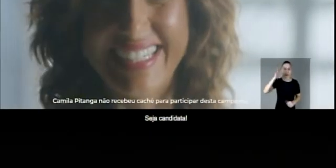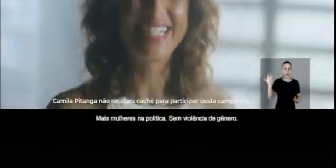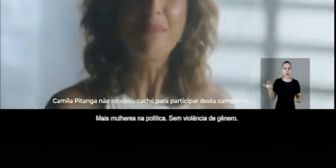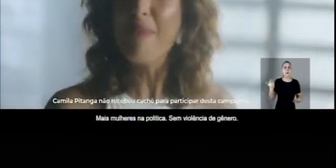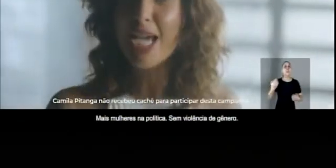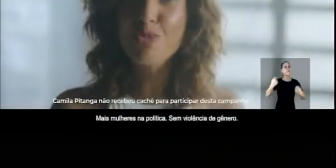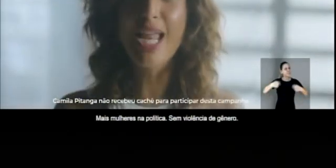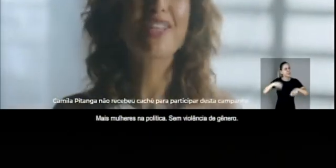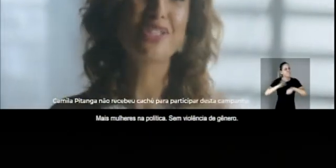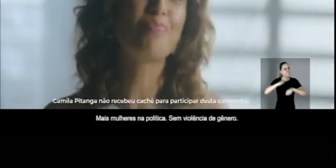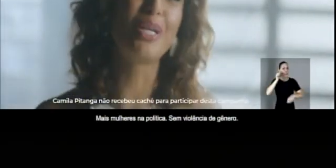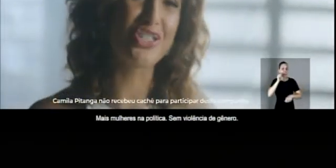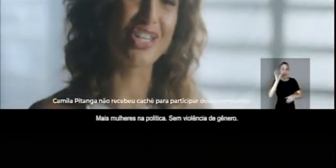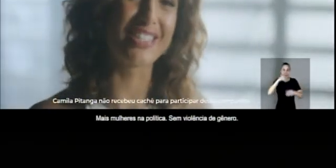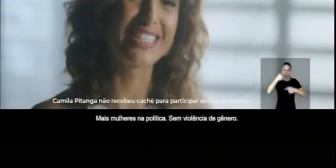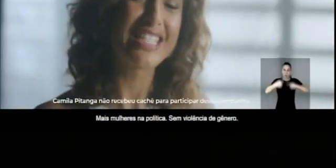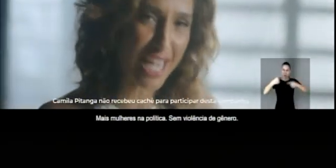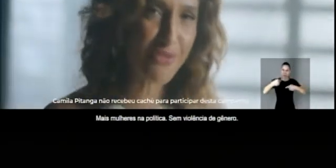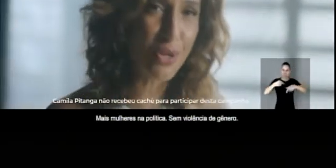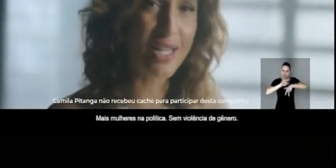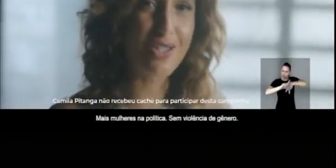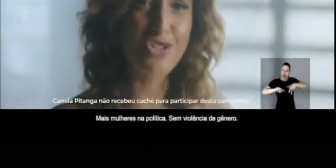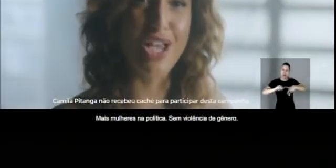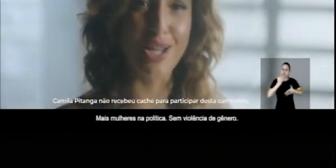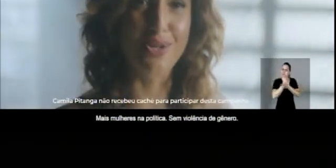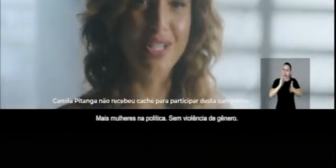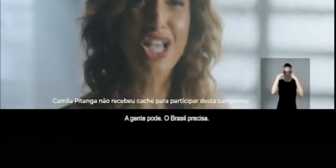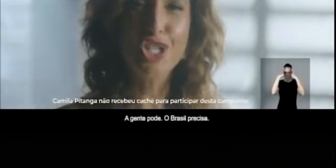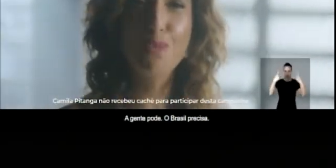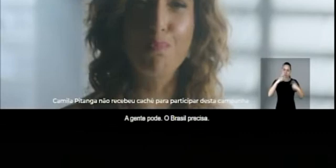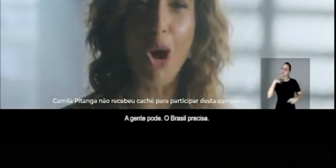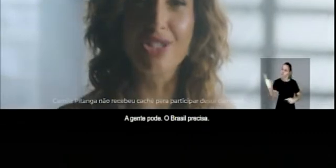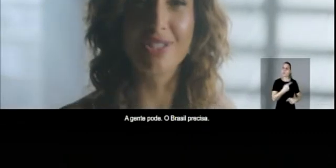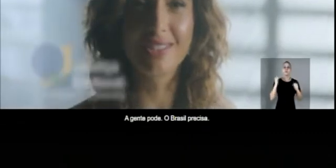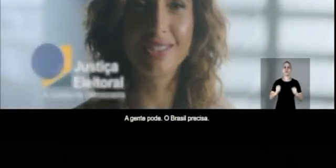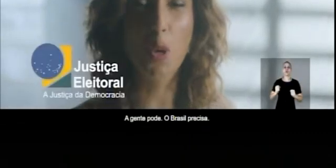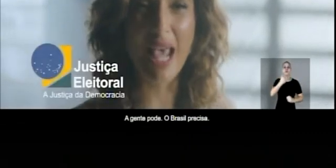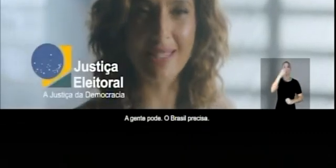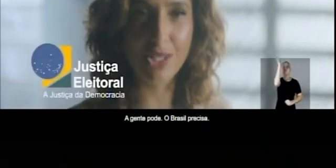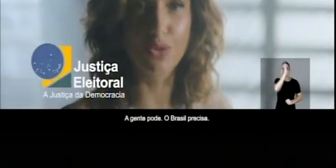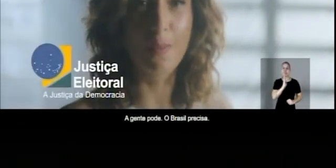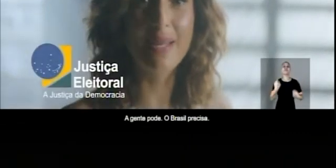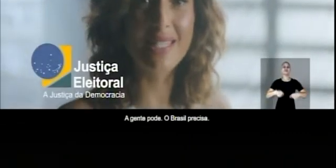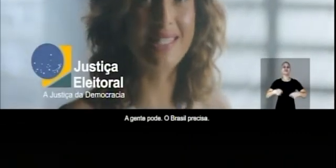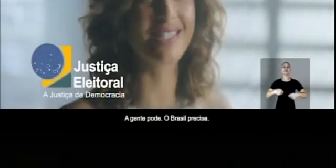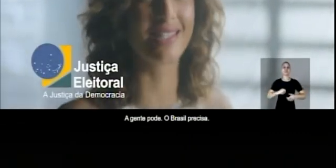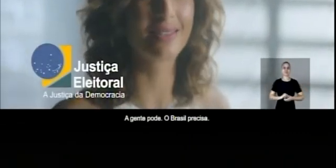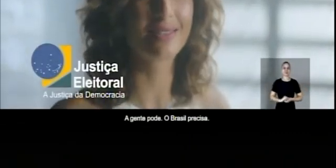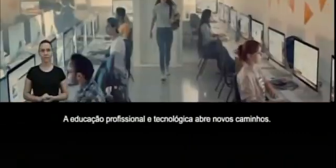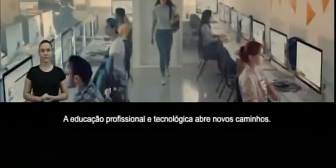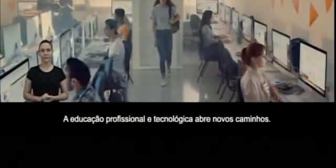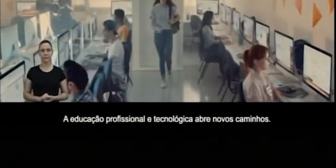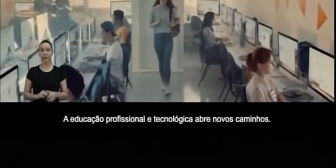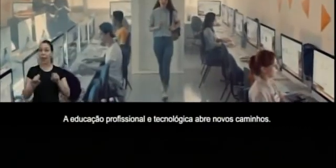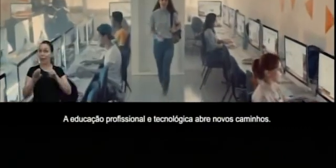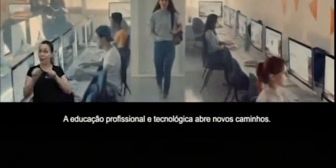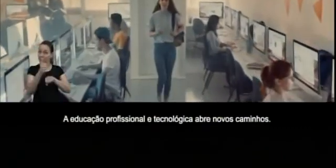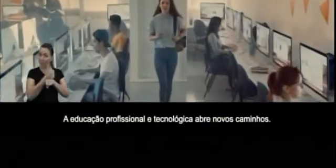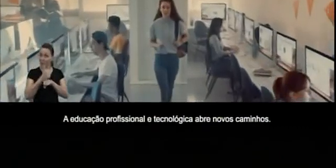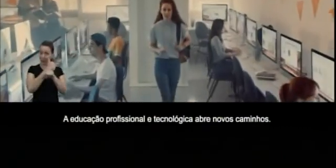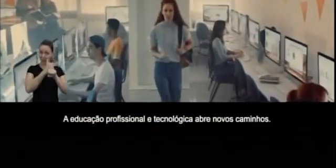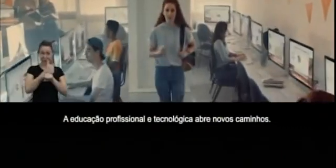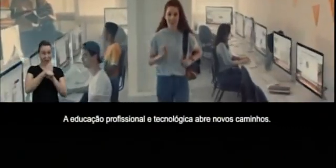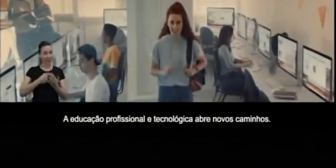candidata. Mais mulheres na política, sem violência de gênero. A gente pode. O Brasil precisa. A